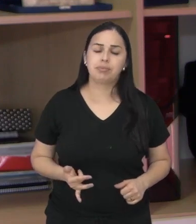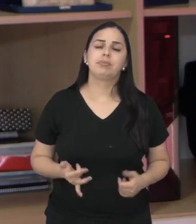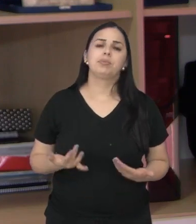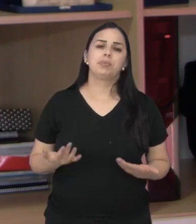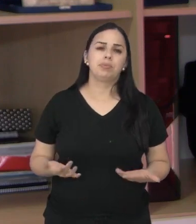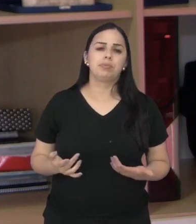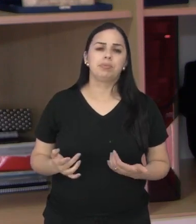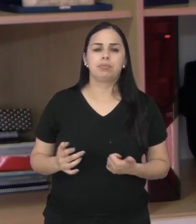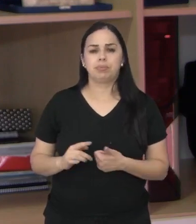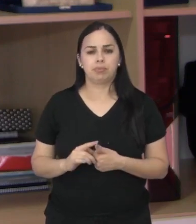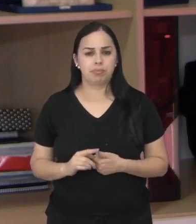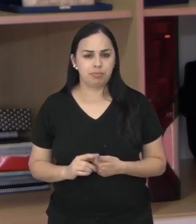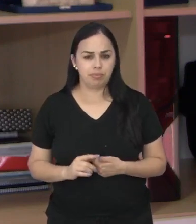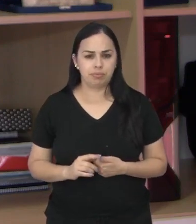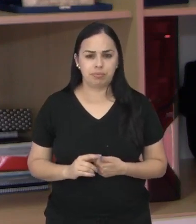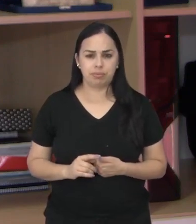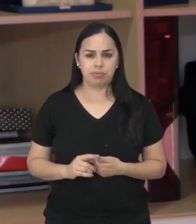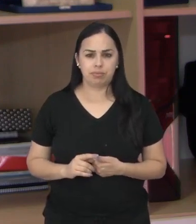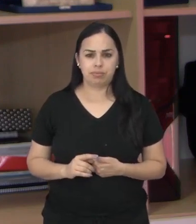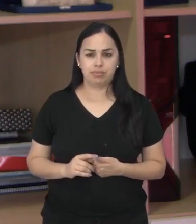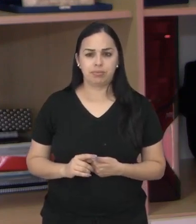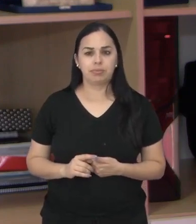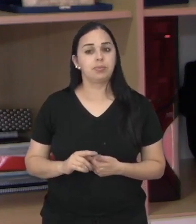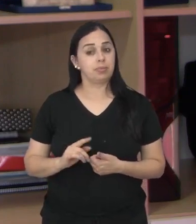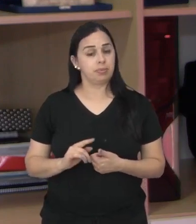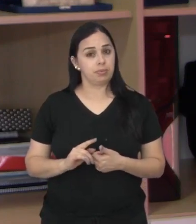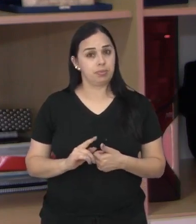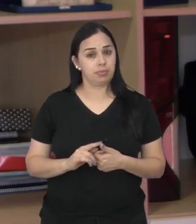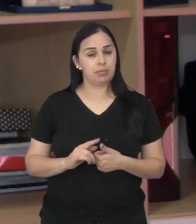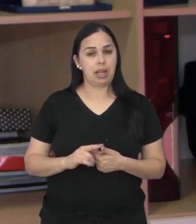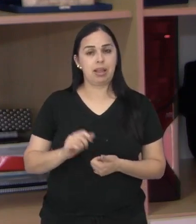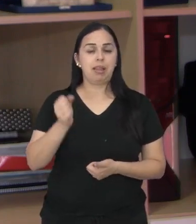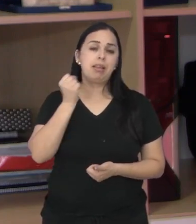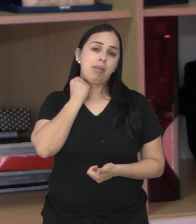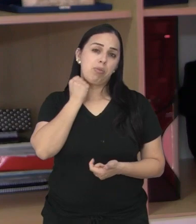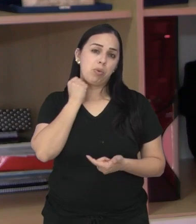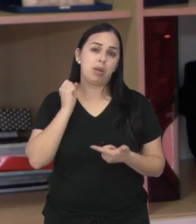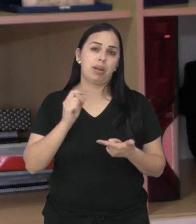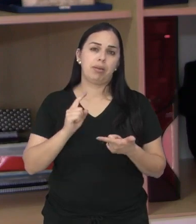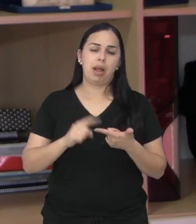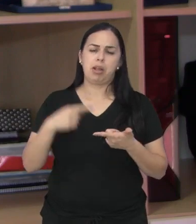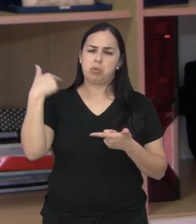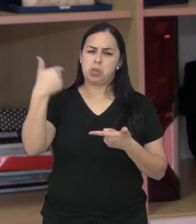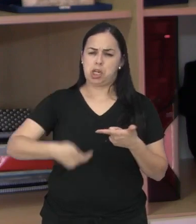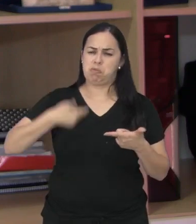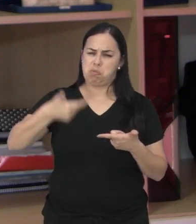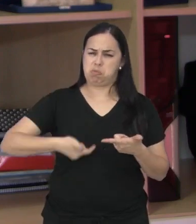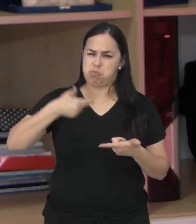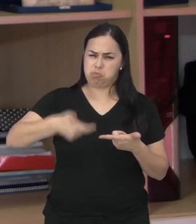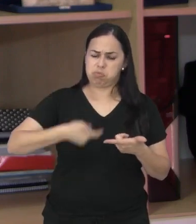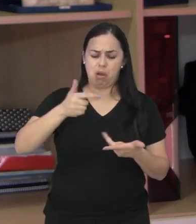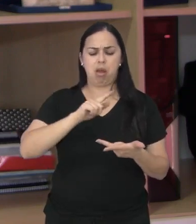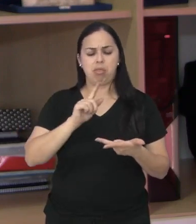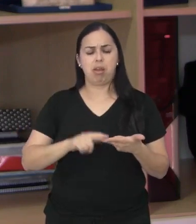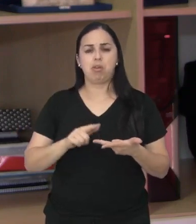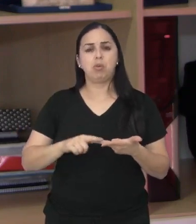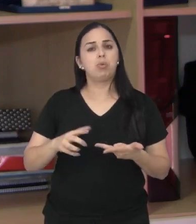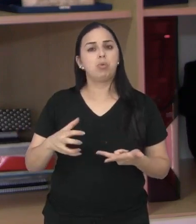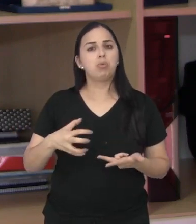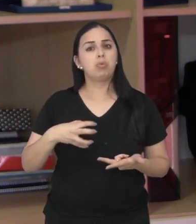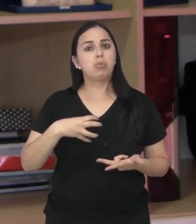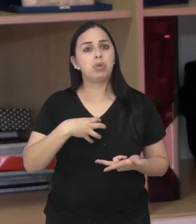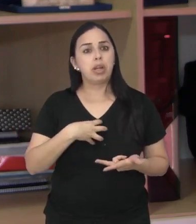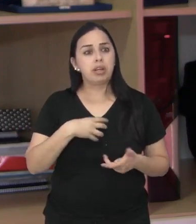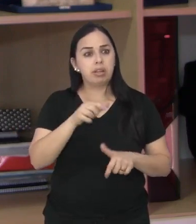são relacionadas desde a questão do estresse, do excesso de trabalho, da maneira como